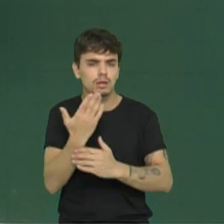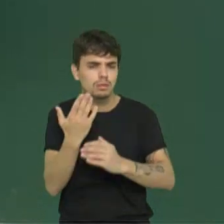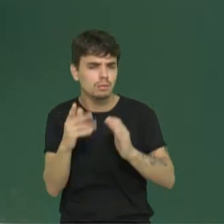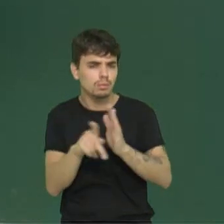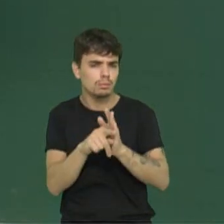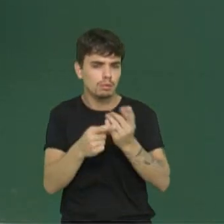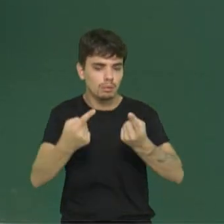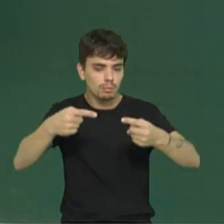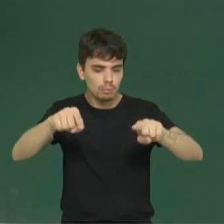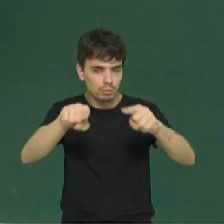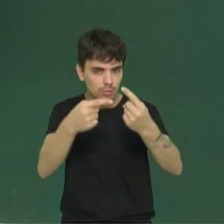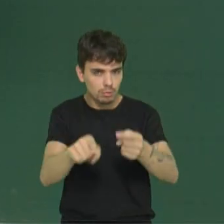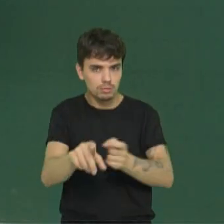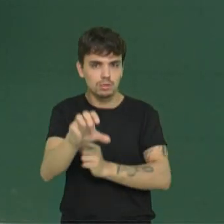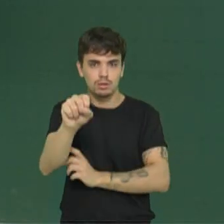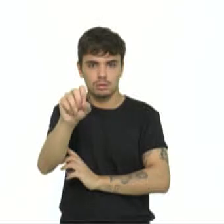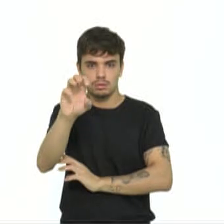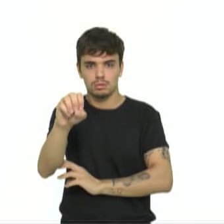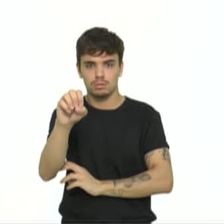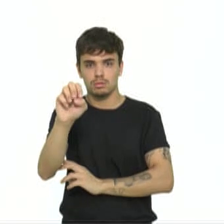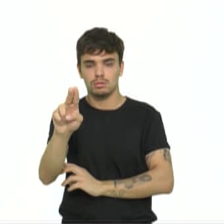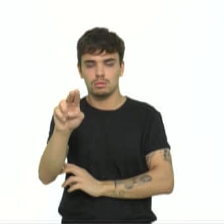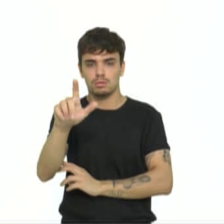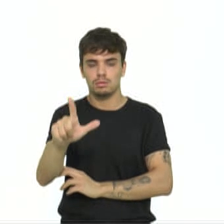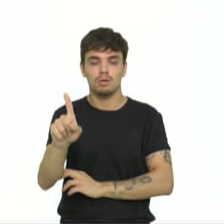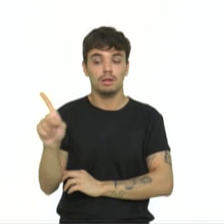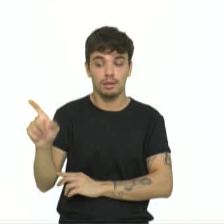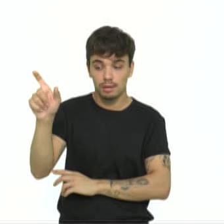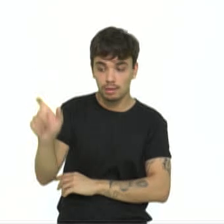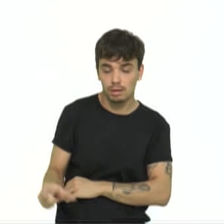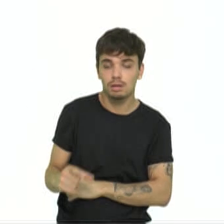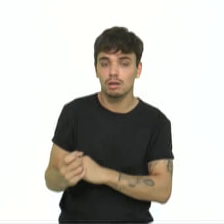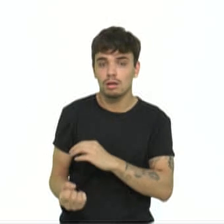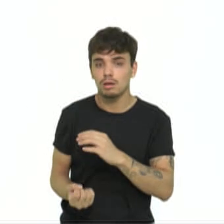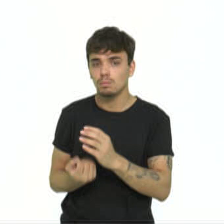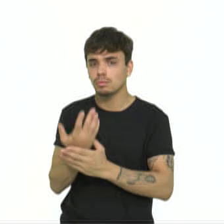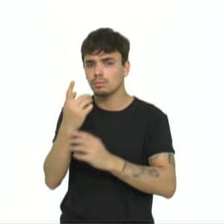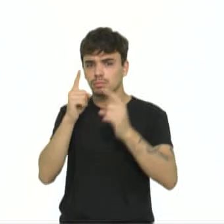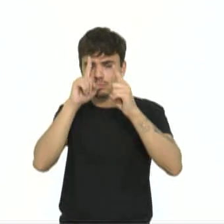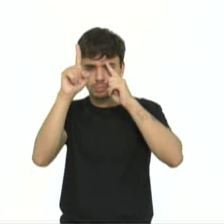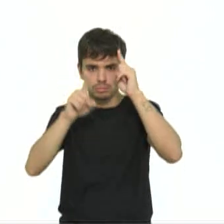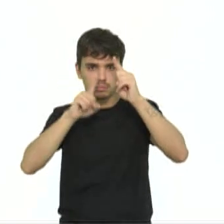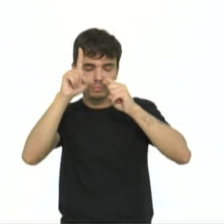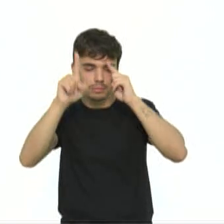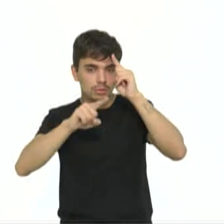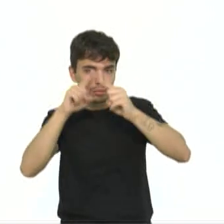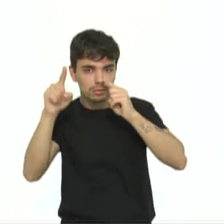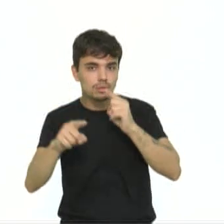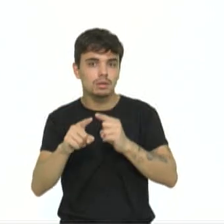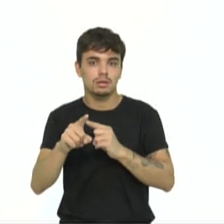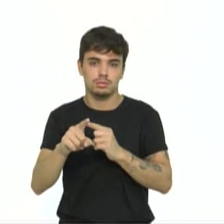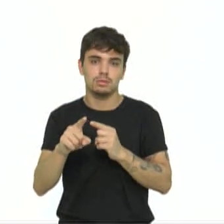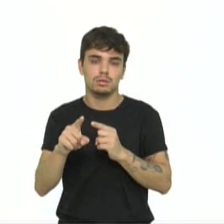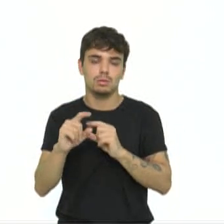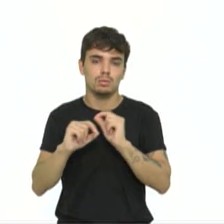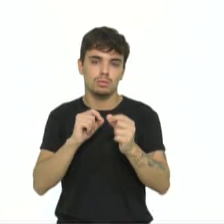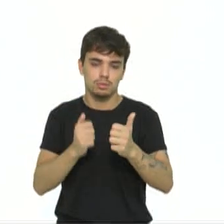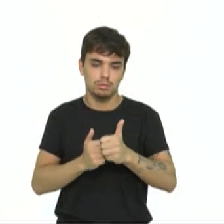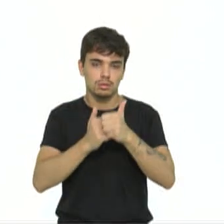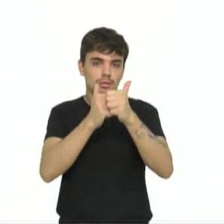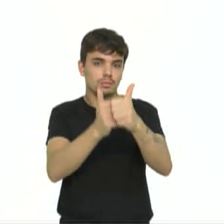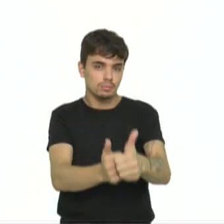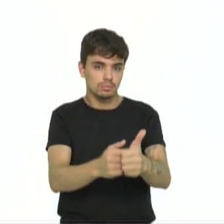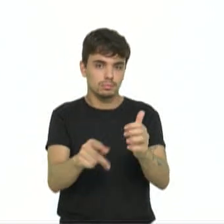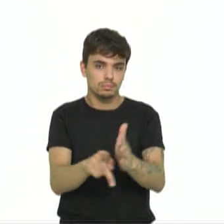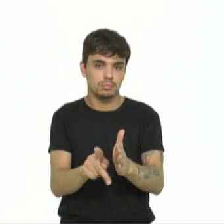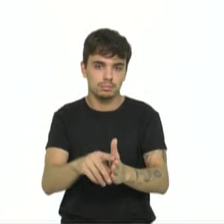né? Então, ele inventou, vamos dizer assim, foi o precursor do breakdance ao tentar acompanhar os